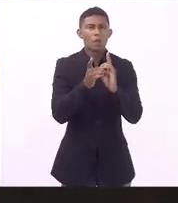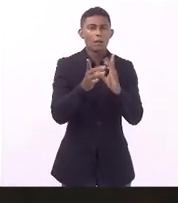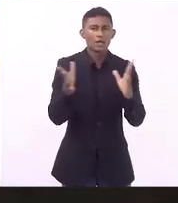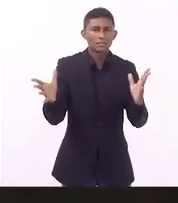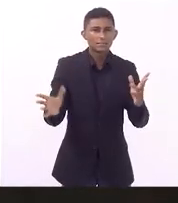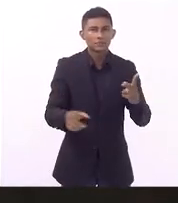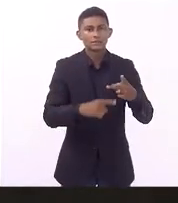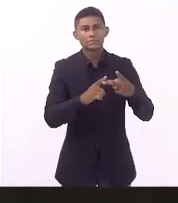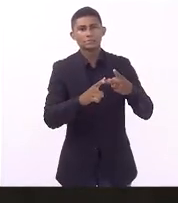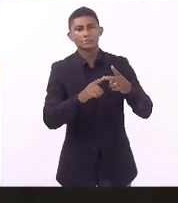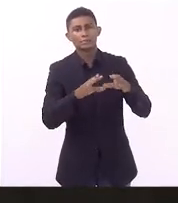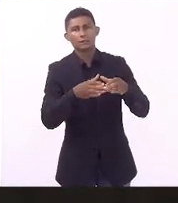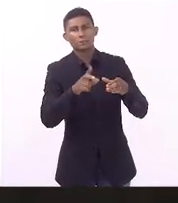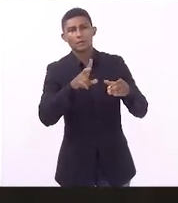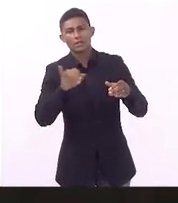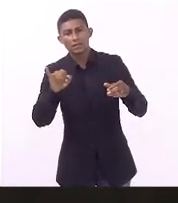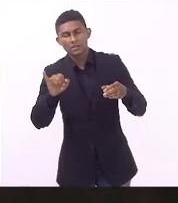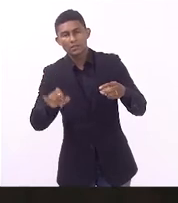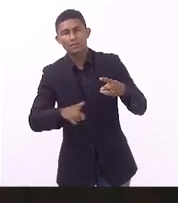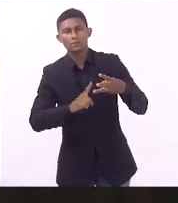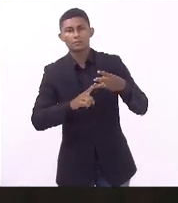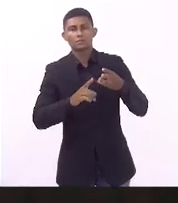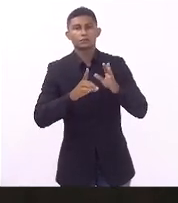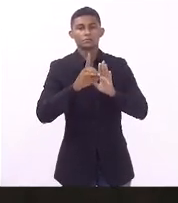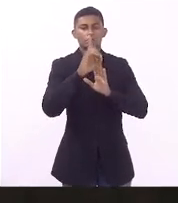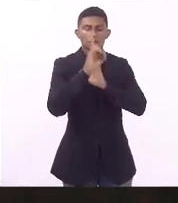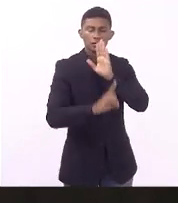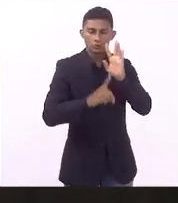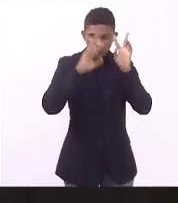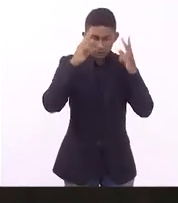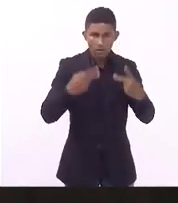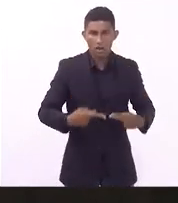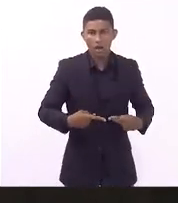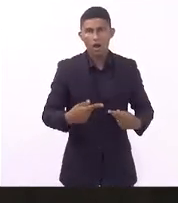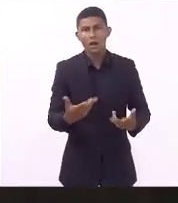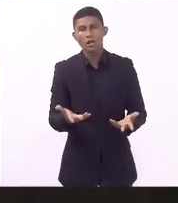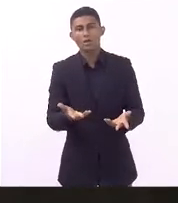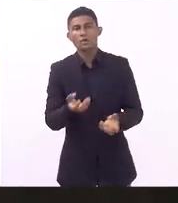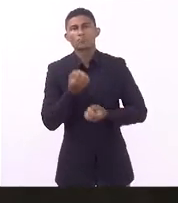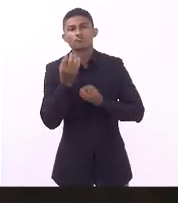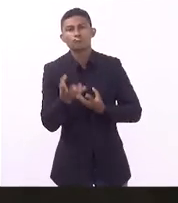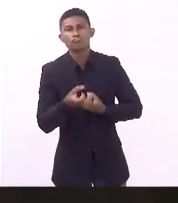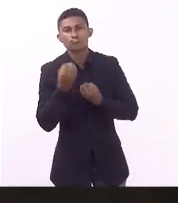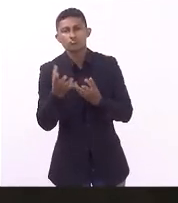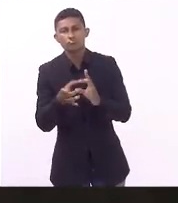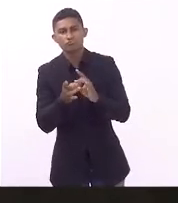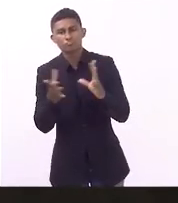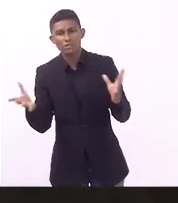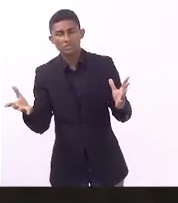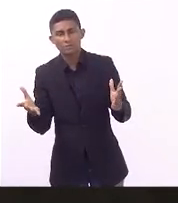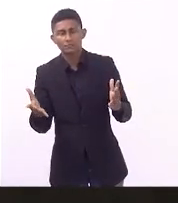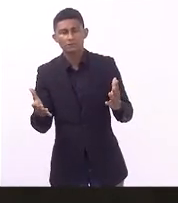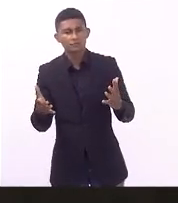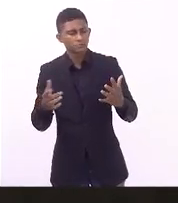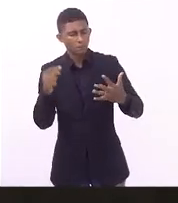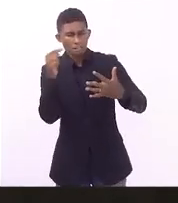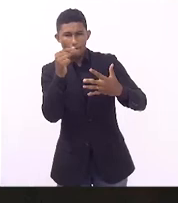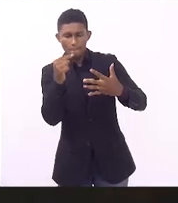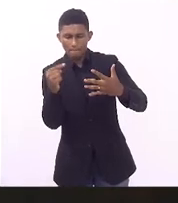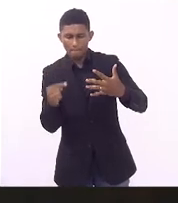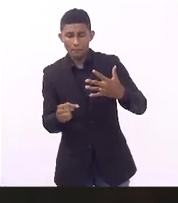direitos humanos, liberdade de expressão, eu preciso ver o seguinte: isso tem tudo a ver com uma sociedade mais justa, mais